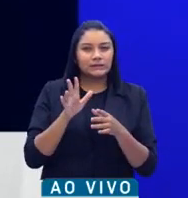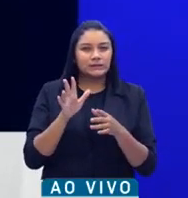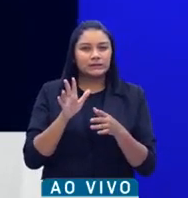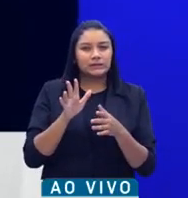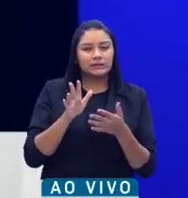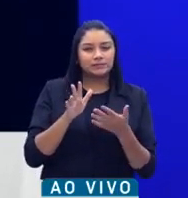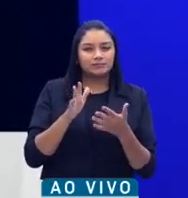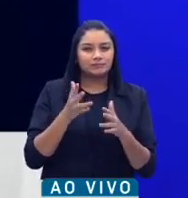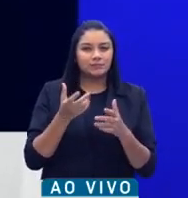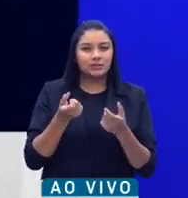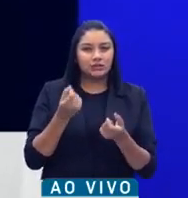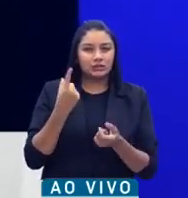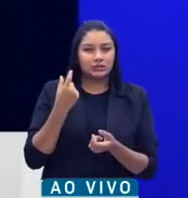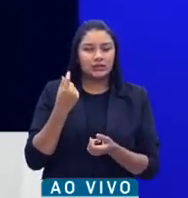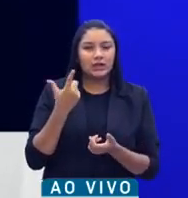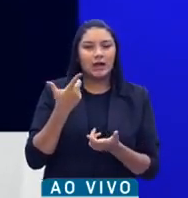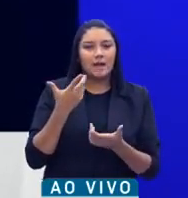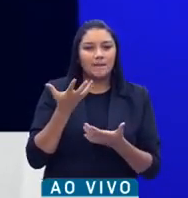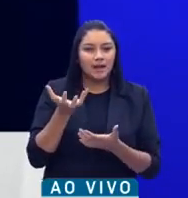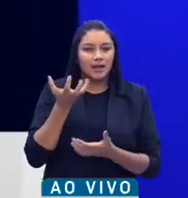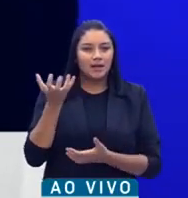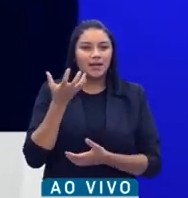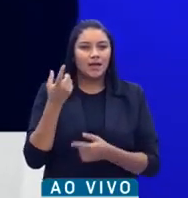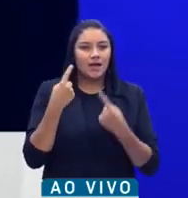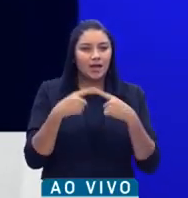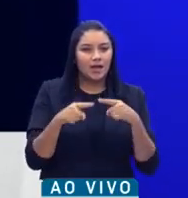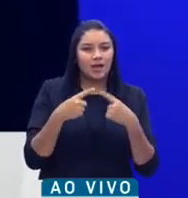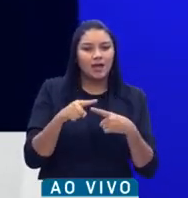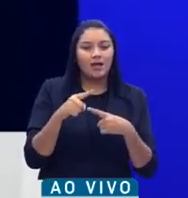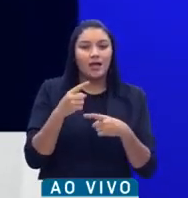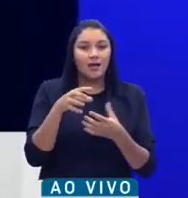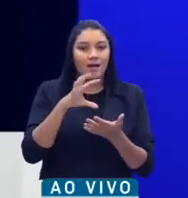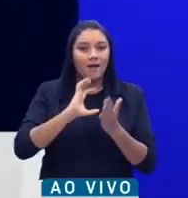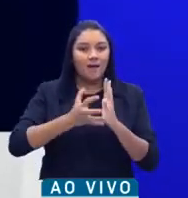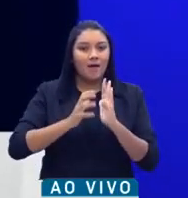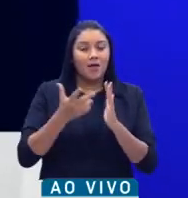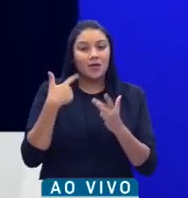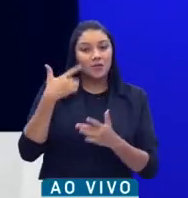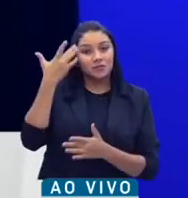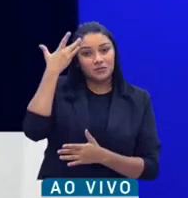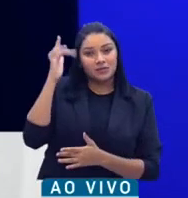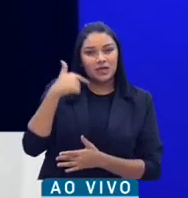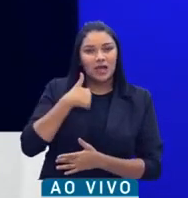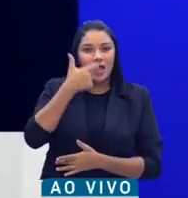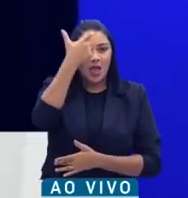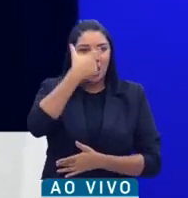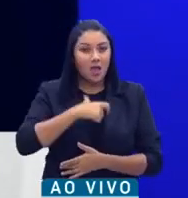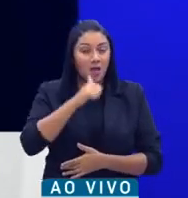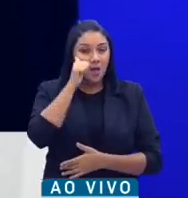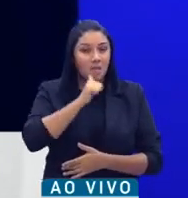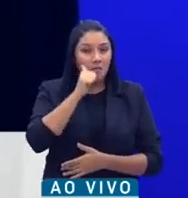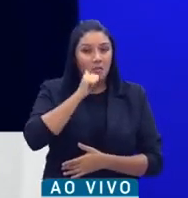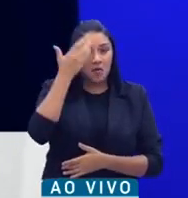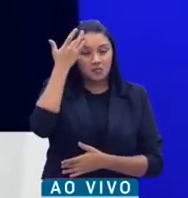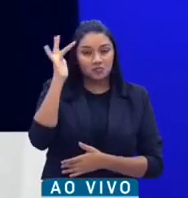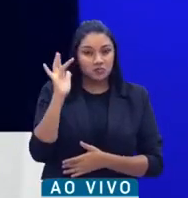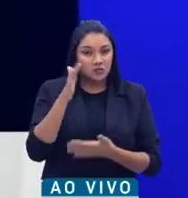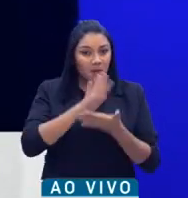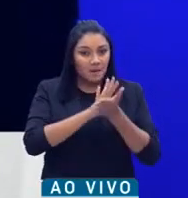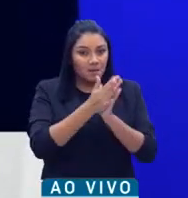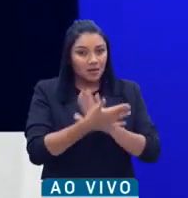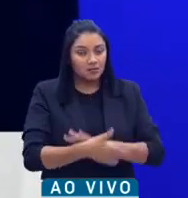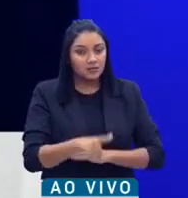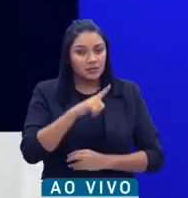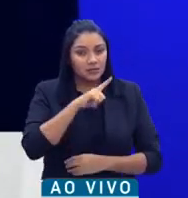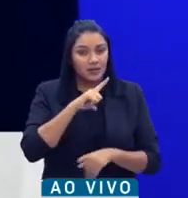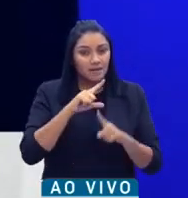desestabilizar o PSD. Eu não sei se pelo fato de eu ser mulher, eu não sei qual é o preconceito que se tem, mas